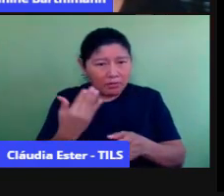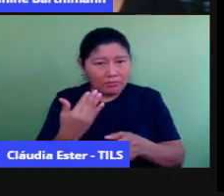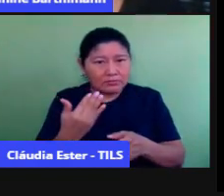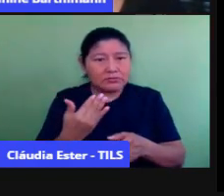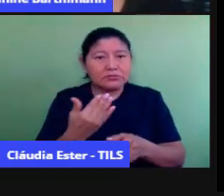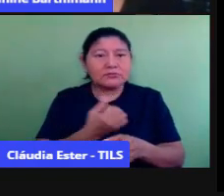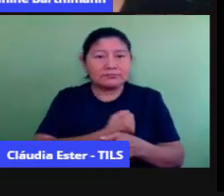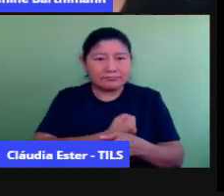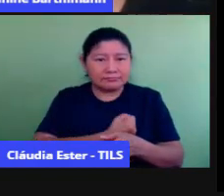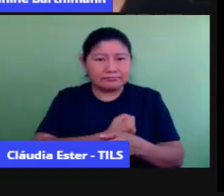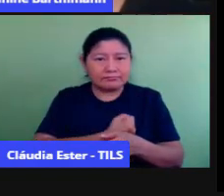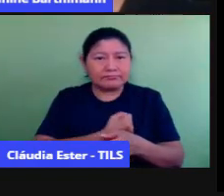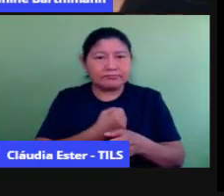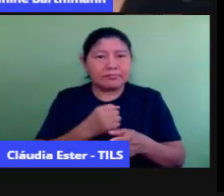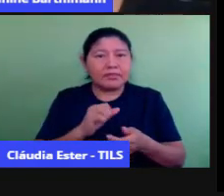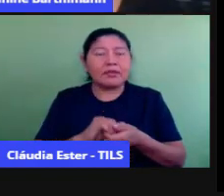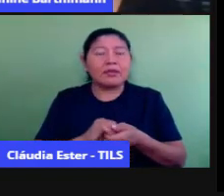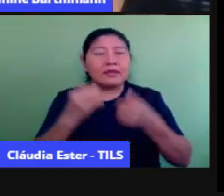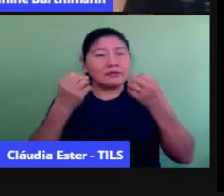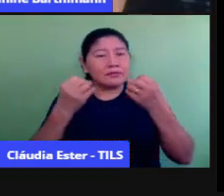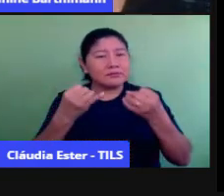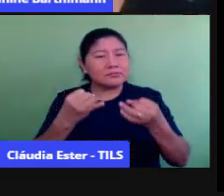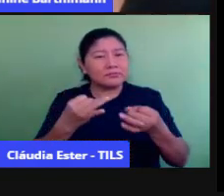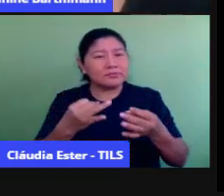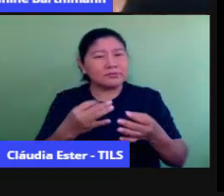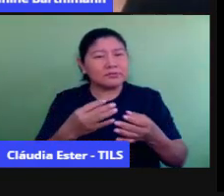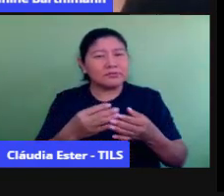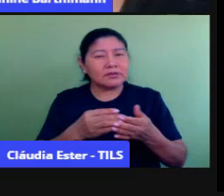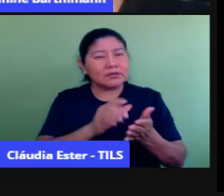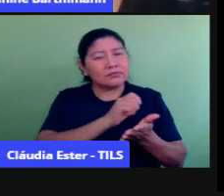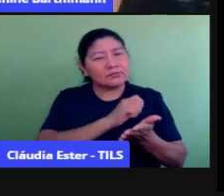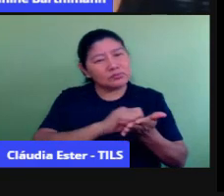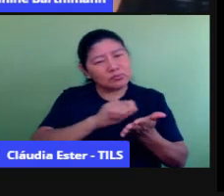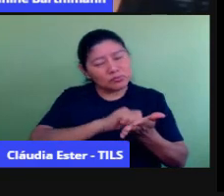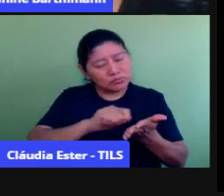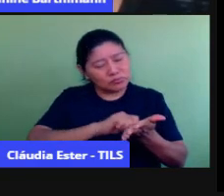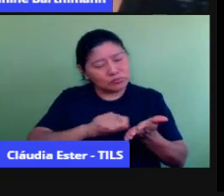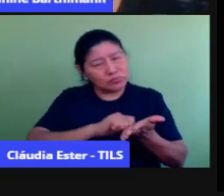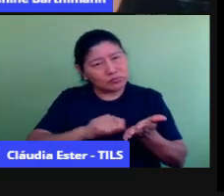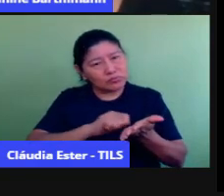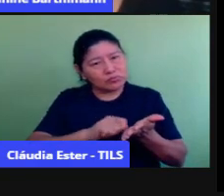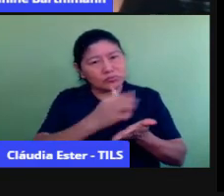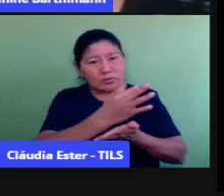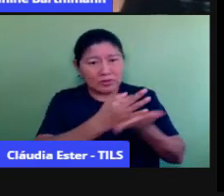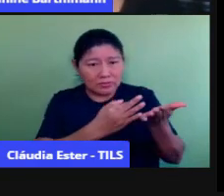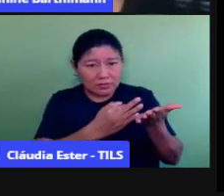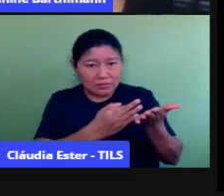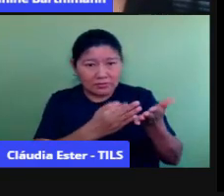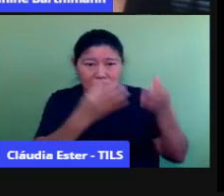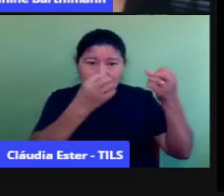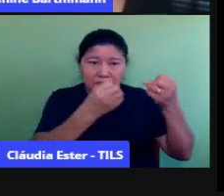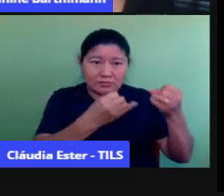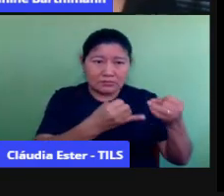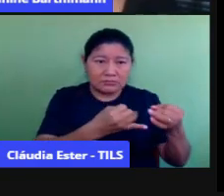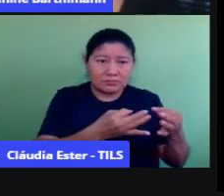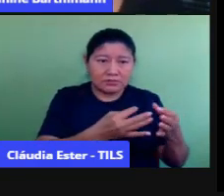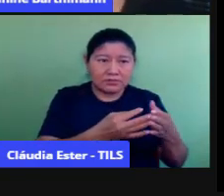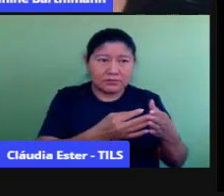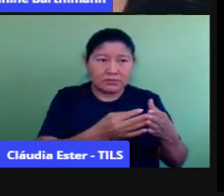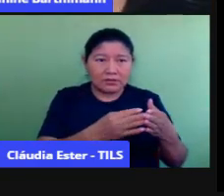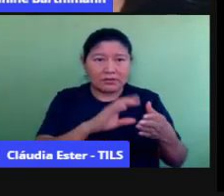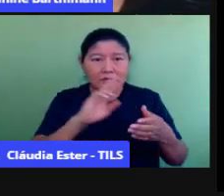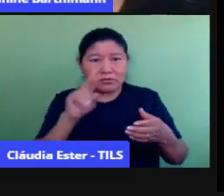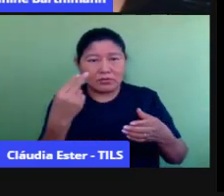desse trágico acontecimento, ele deixa vários registros importantes e que é um divisor de águas no